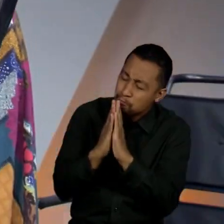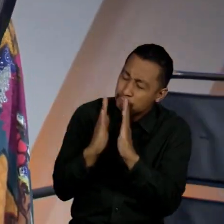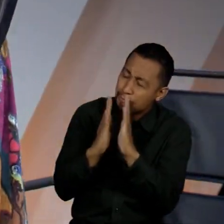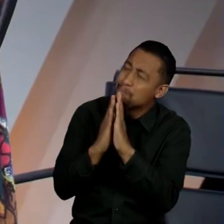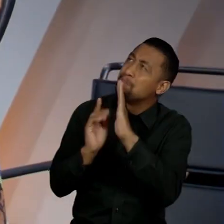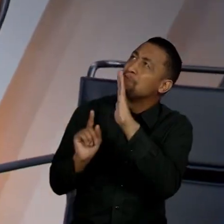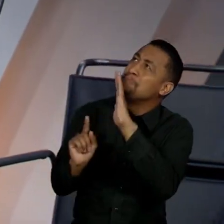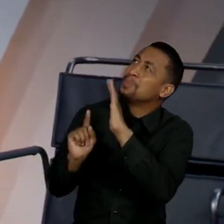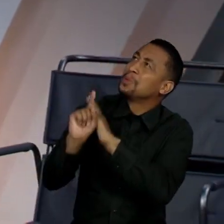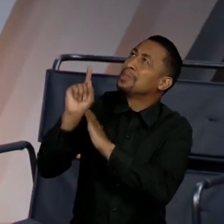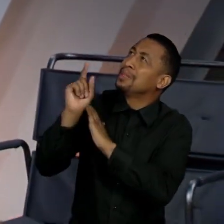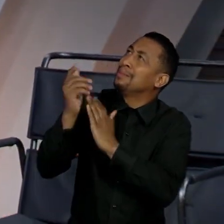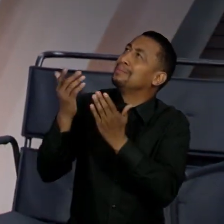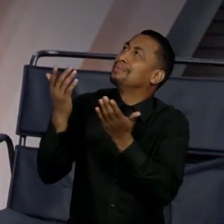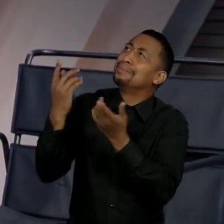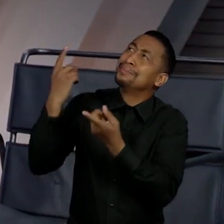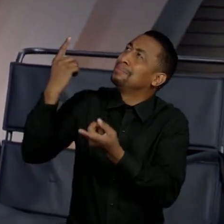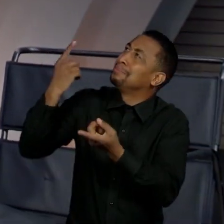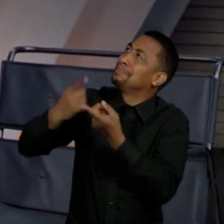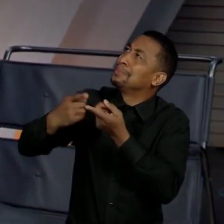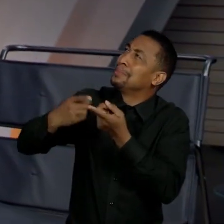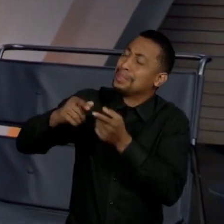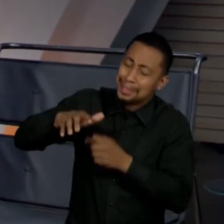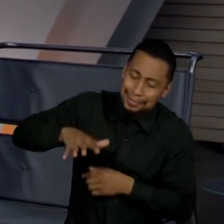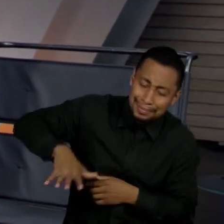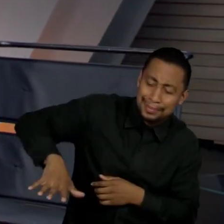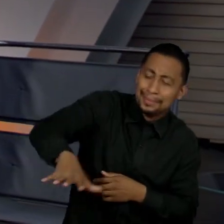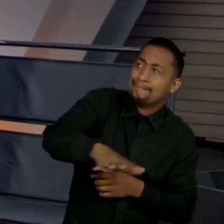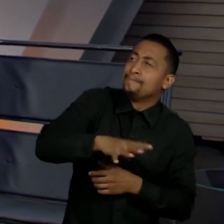perguntei a Deus do céu, ai, por que